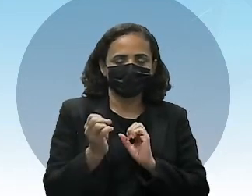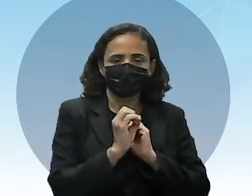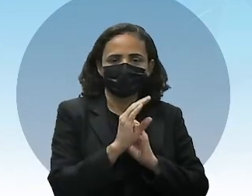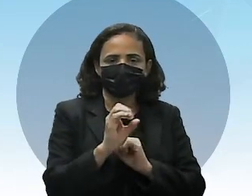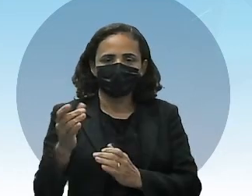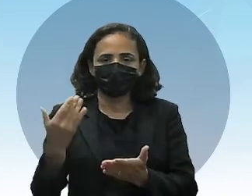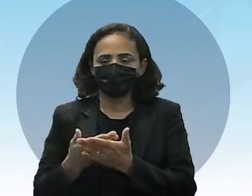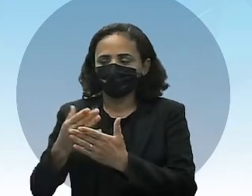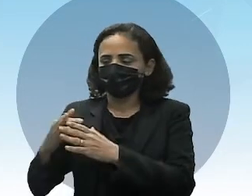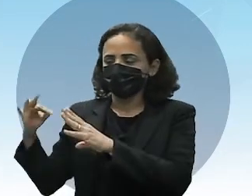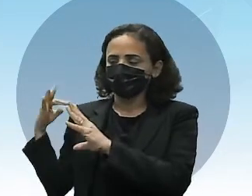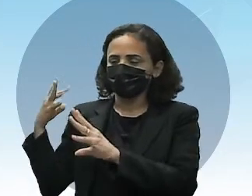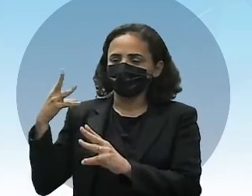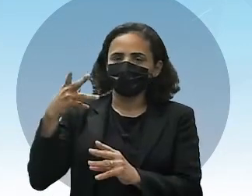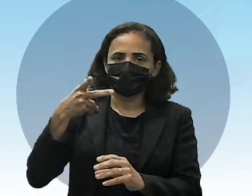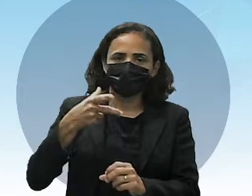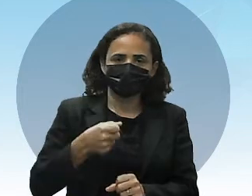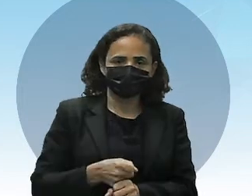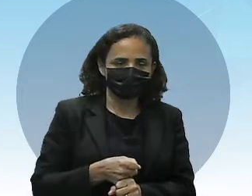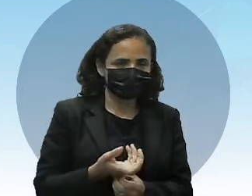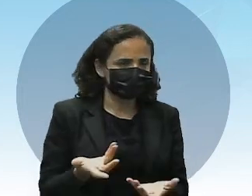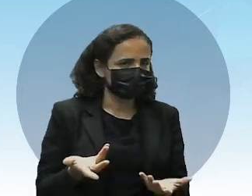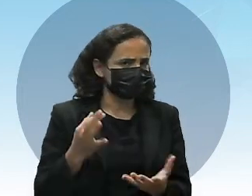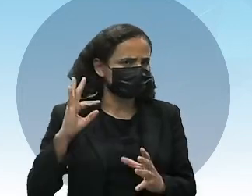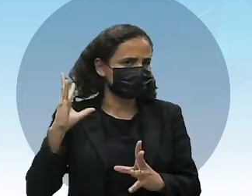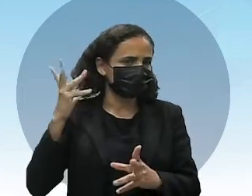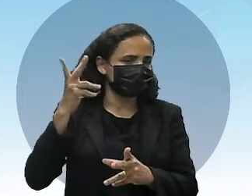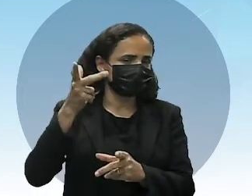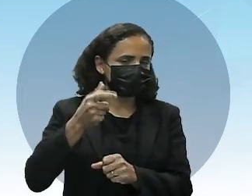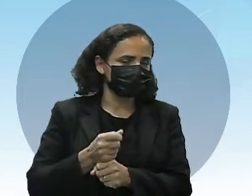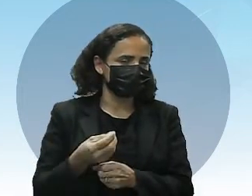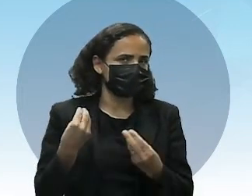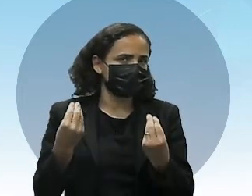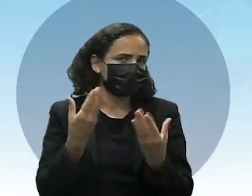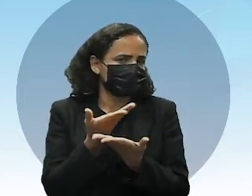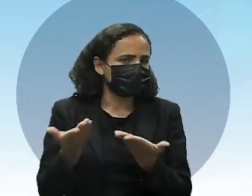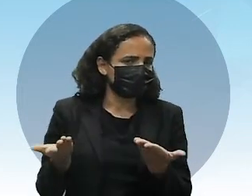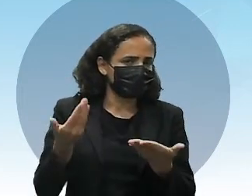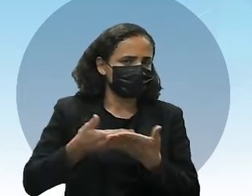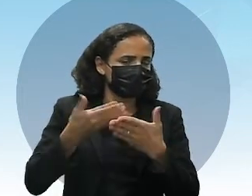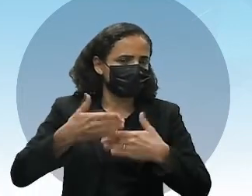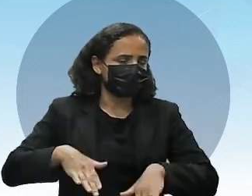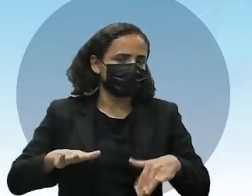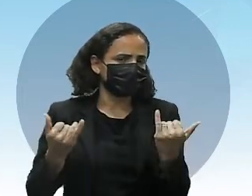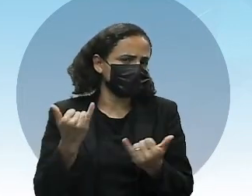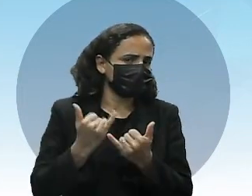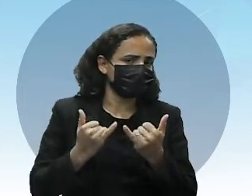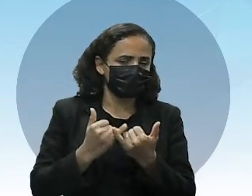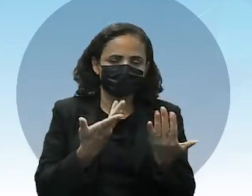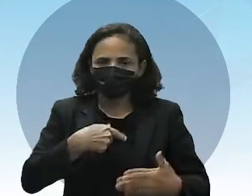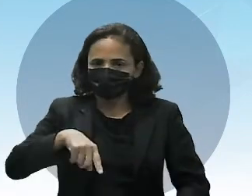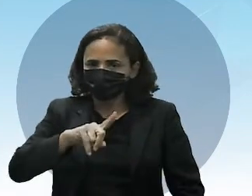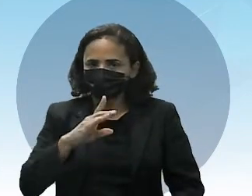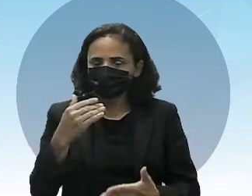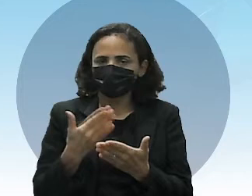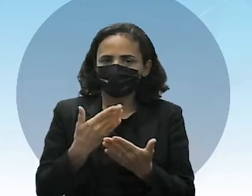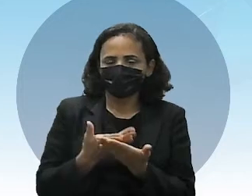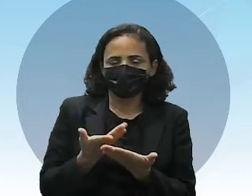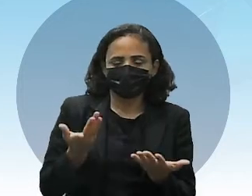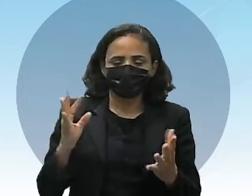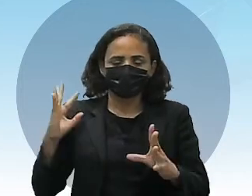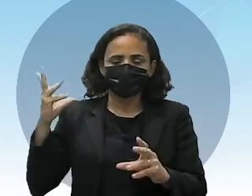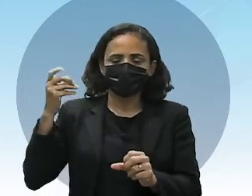agora, uma pincelada de como a prova pode vir. Pelo menos, a gente vai trazer aqui um enredo